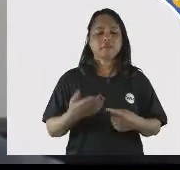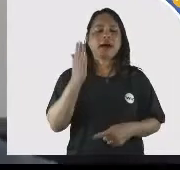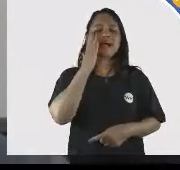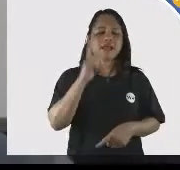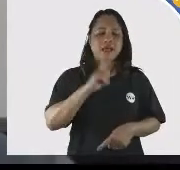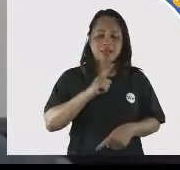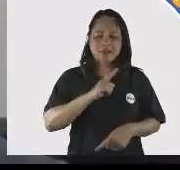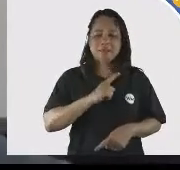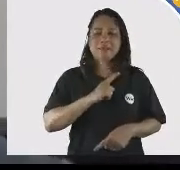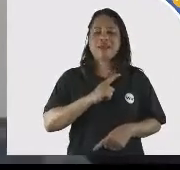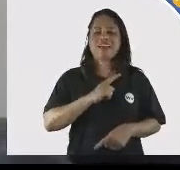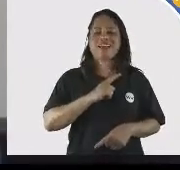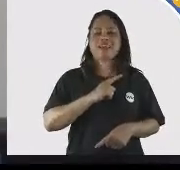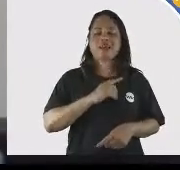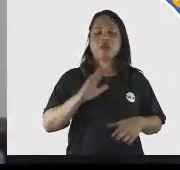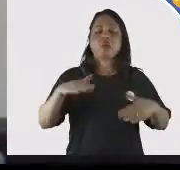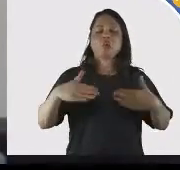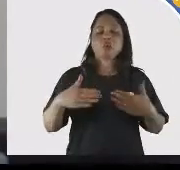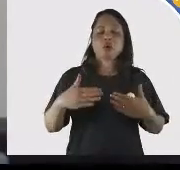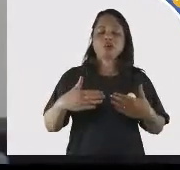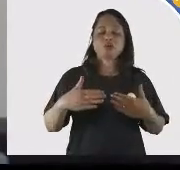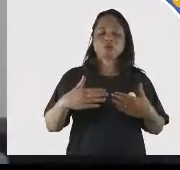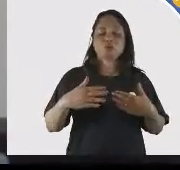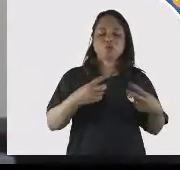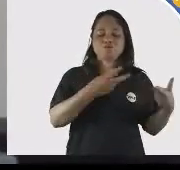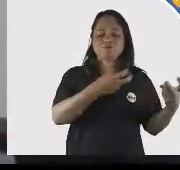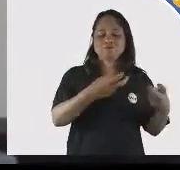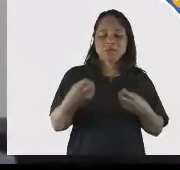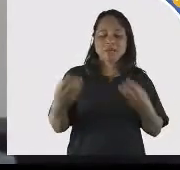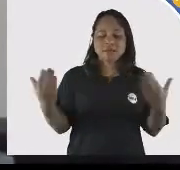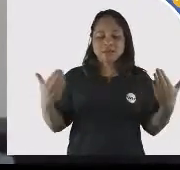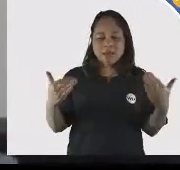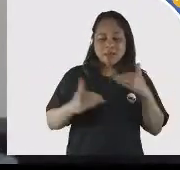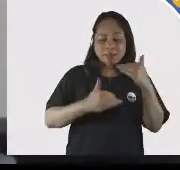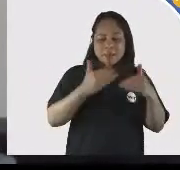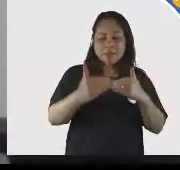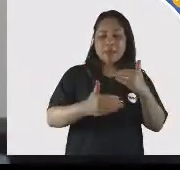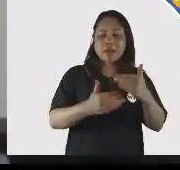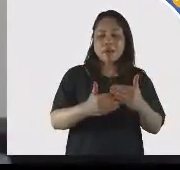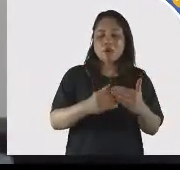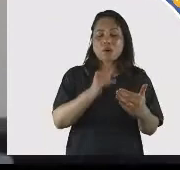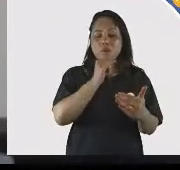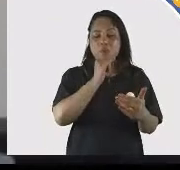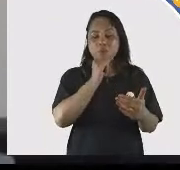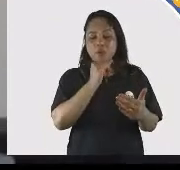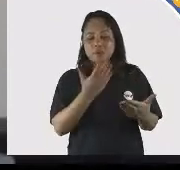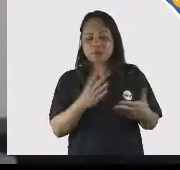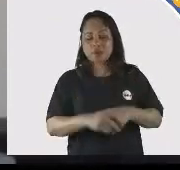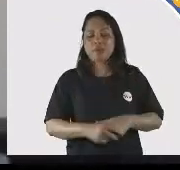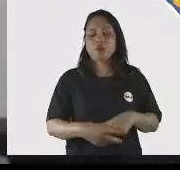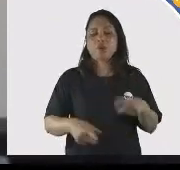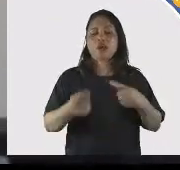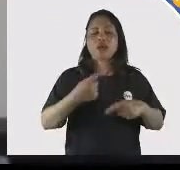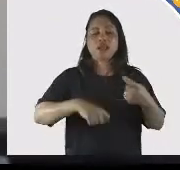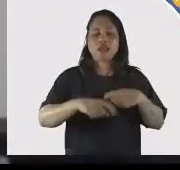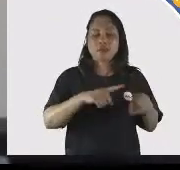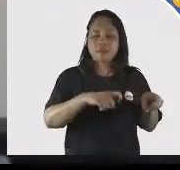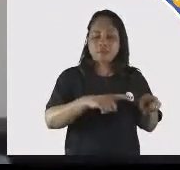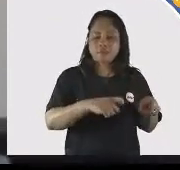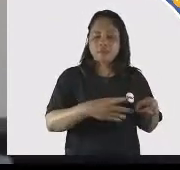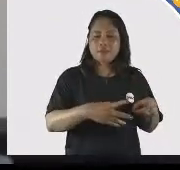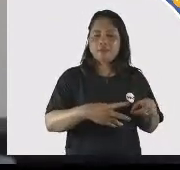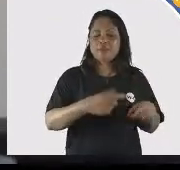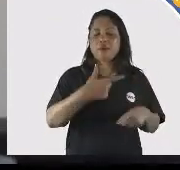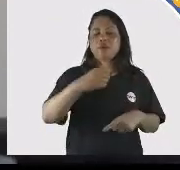essa iniciativa mas quando você olha direto para os segmentos E aí você olha por exemplo agronegócio que em 2022 projeto má